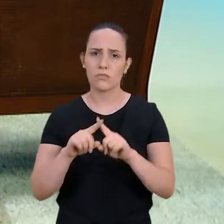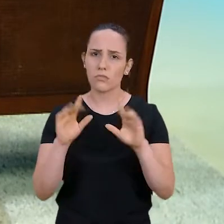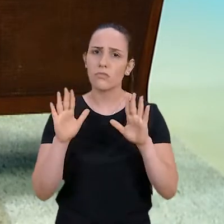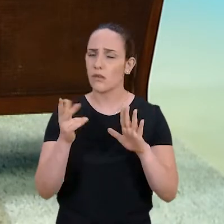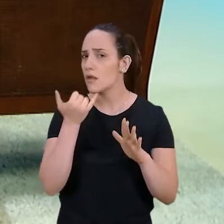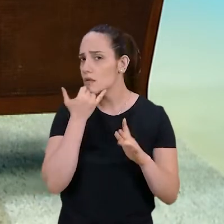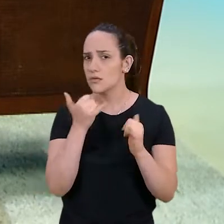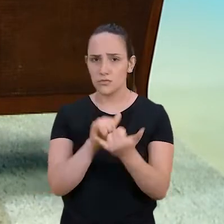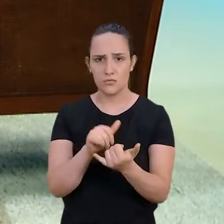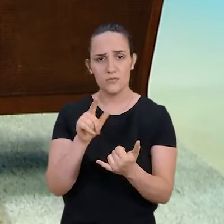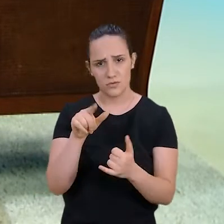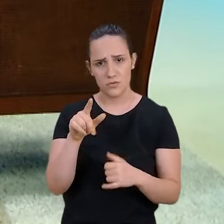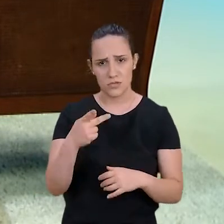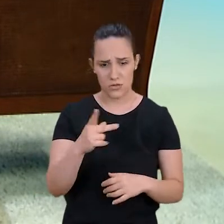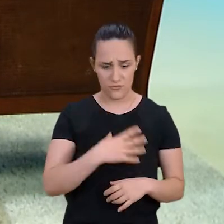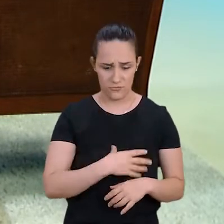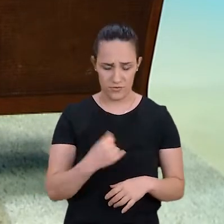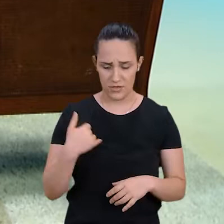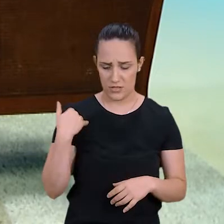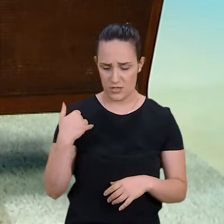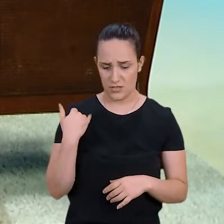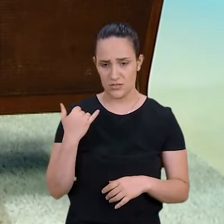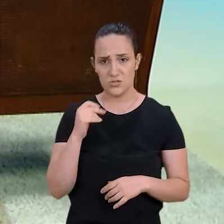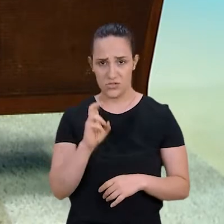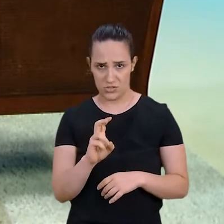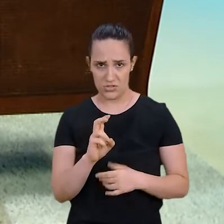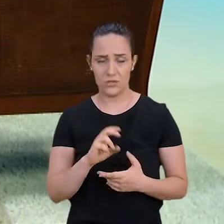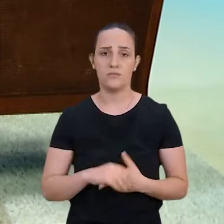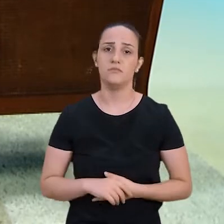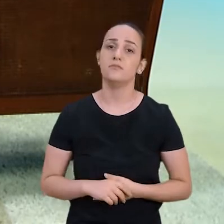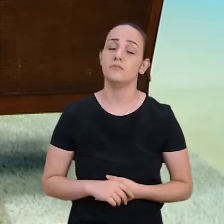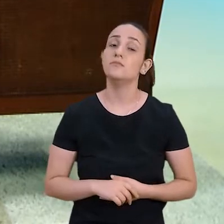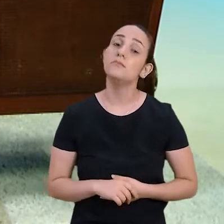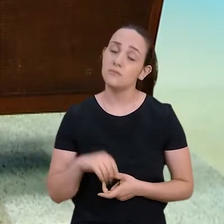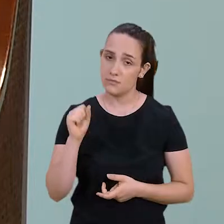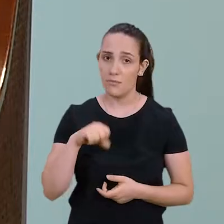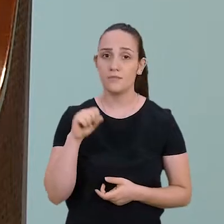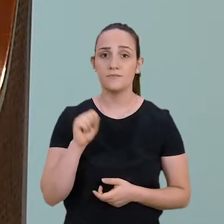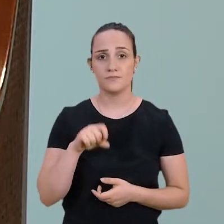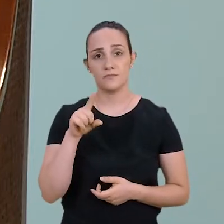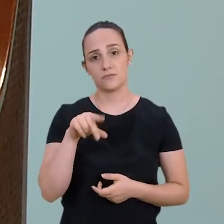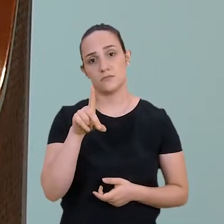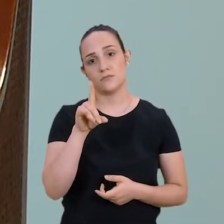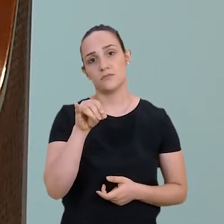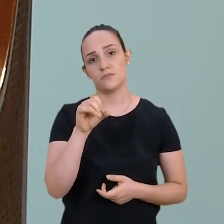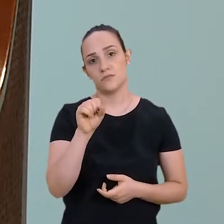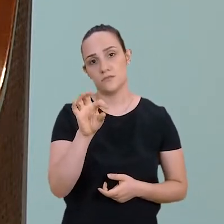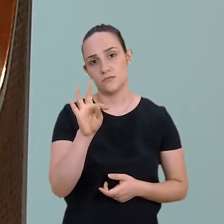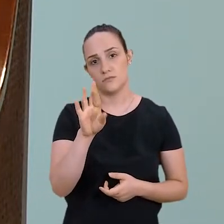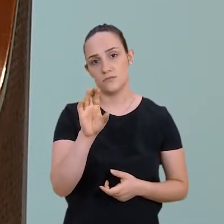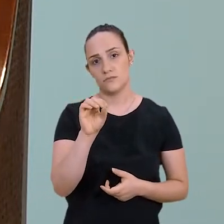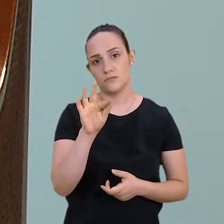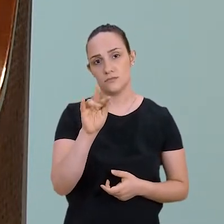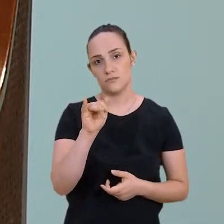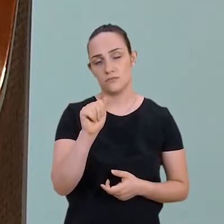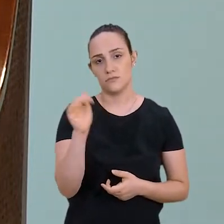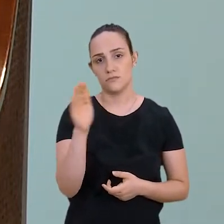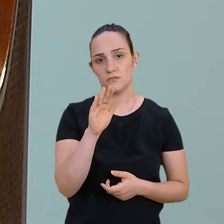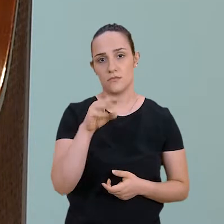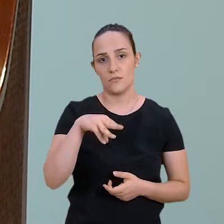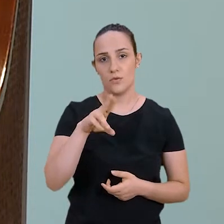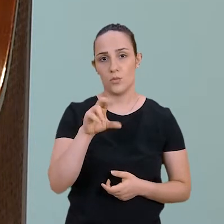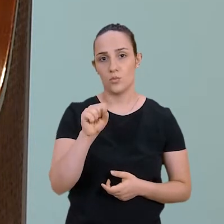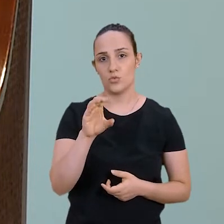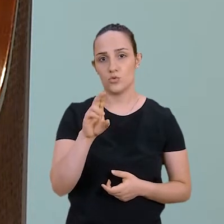a senhora descobriu uma doença rara. E quando que doença eu descobri uma doença rara. Essa doença é a distrofia muscular de Duchenne, que é uma das doenças raras